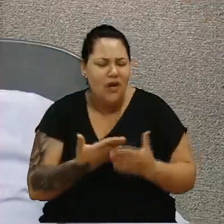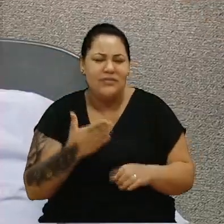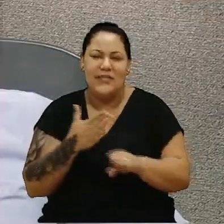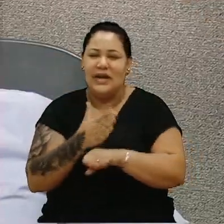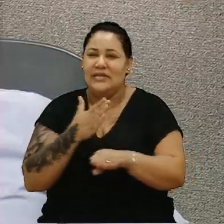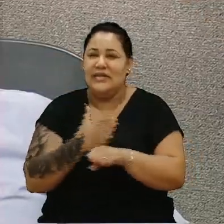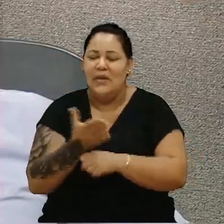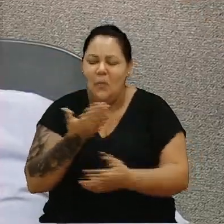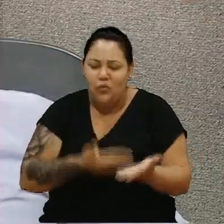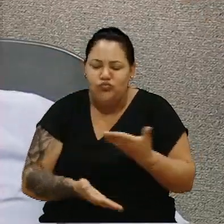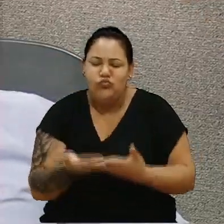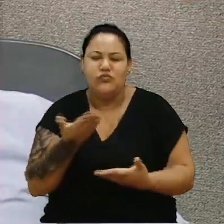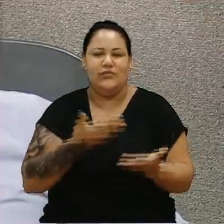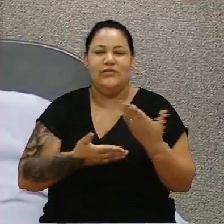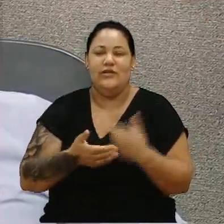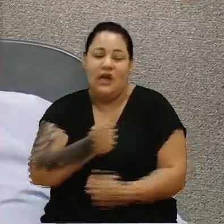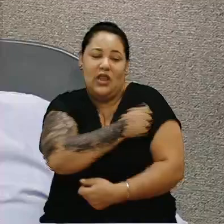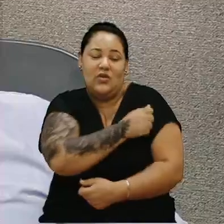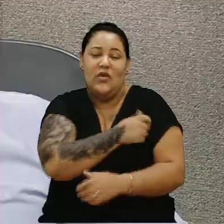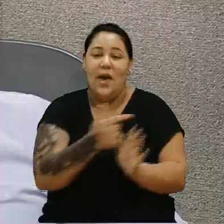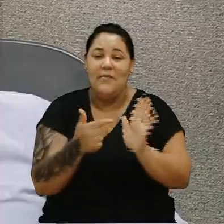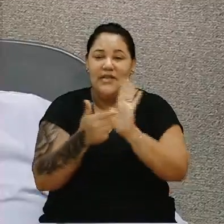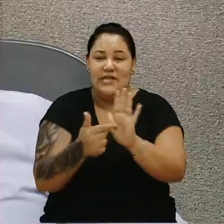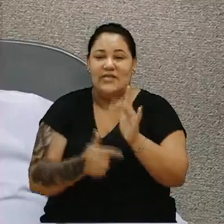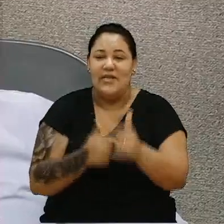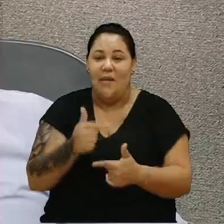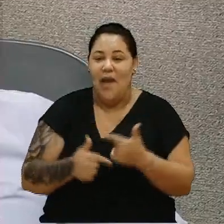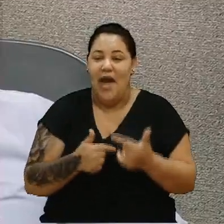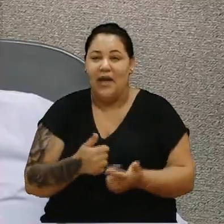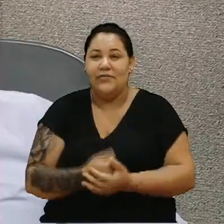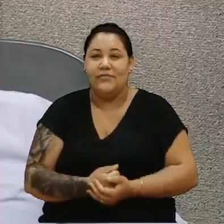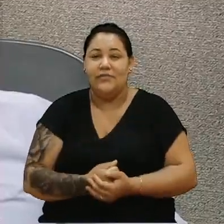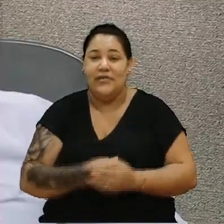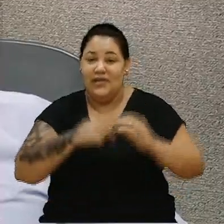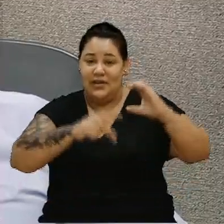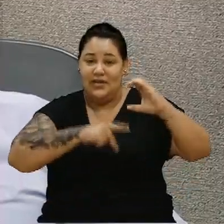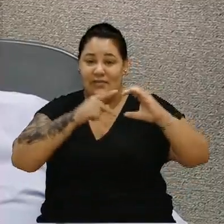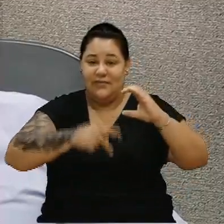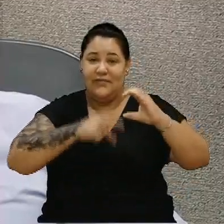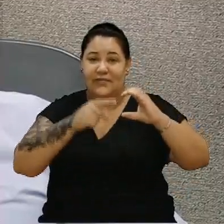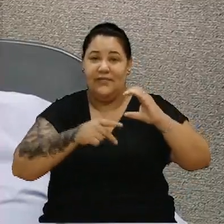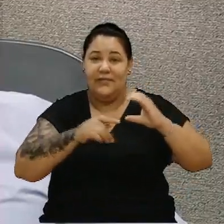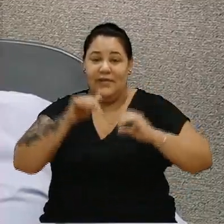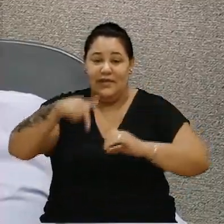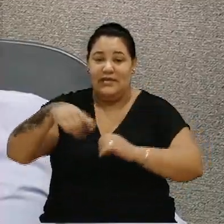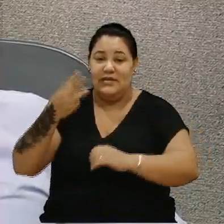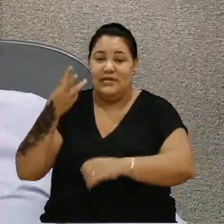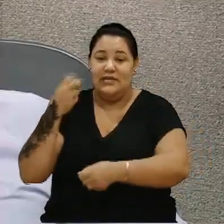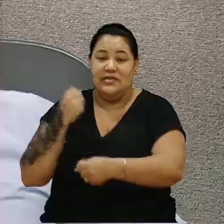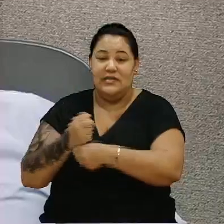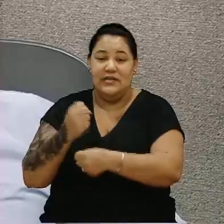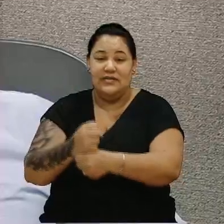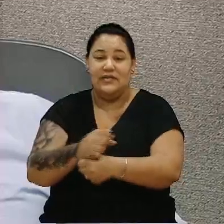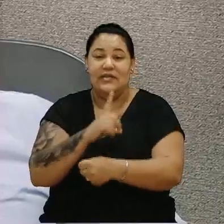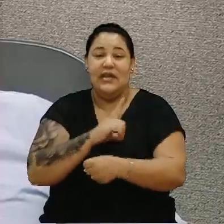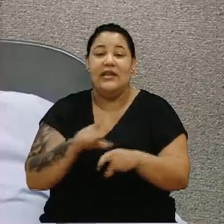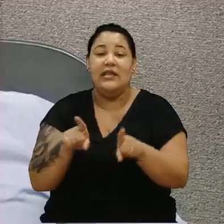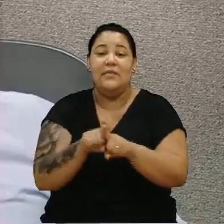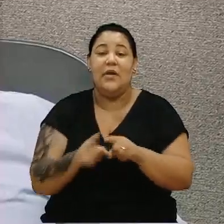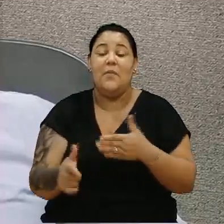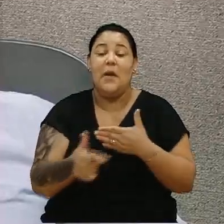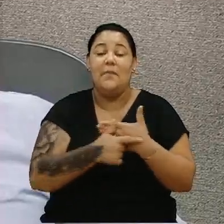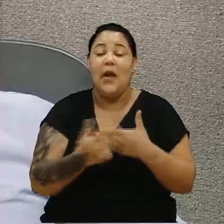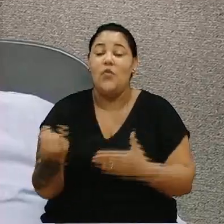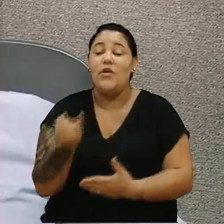se envolvem, os alunos apresentam os seus trabalhos. A Câmara de Vereadores, nesses 3 anos, tem tido também um papel